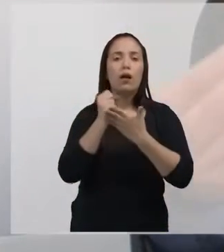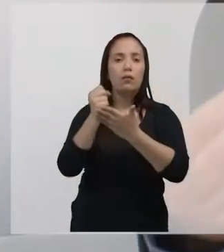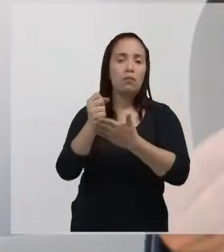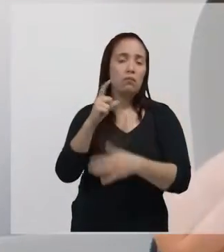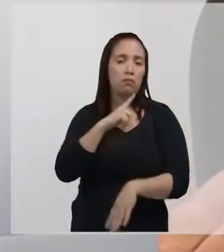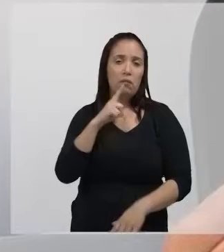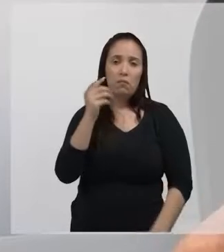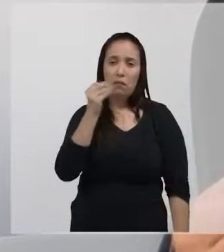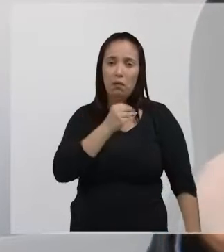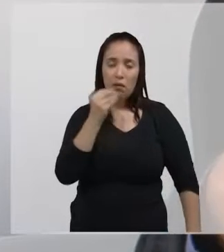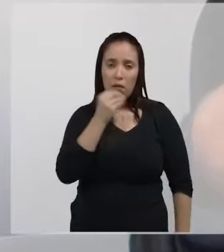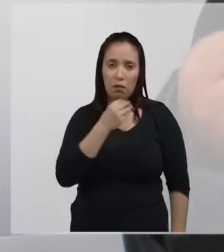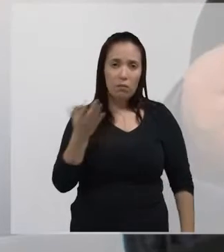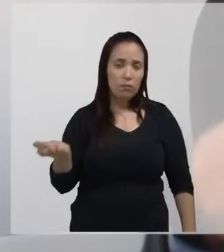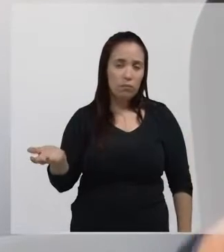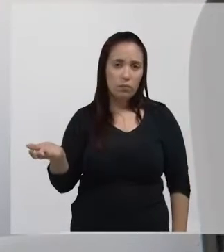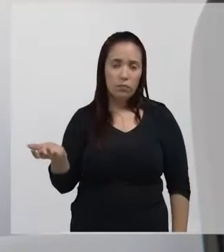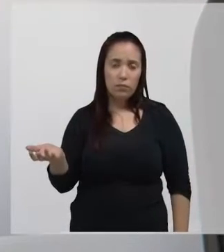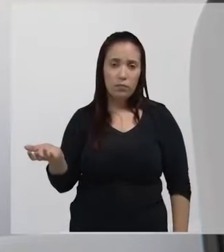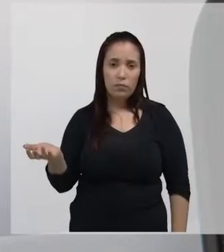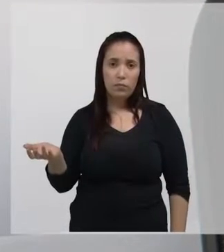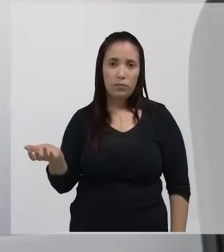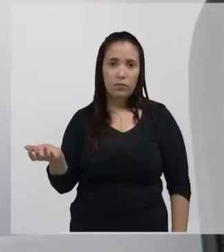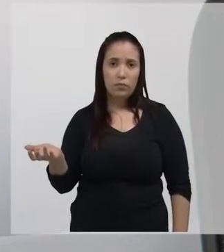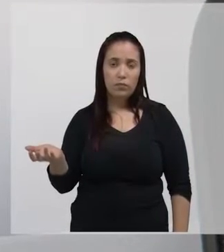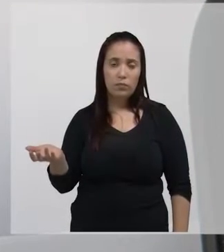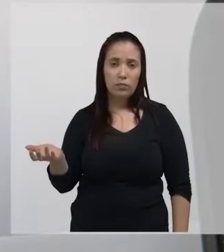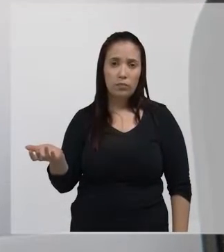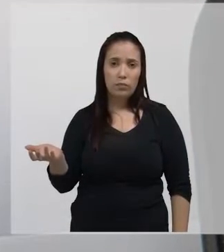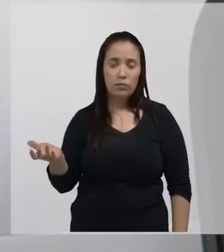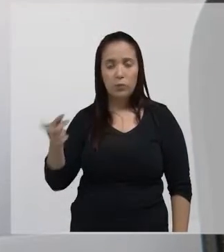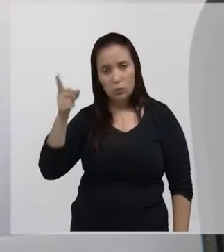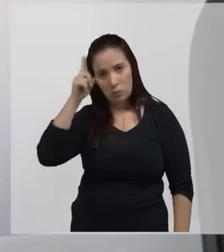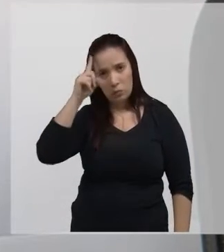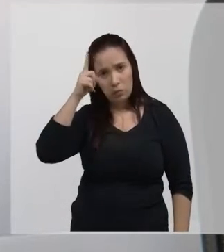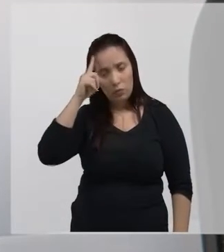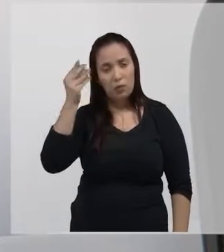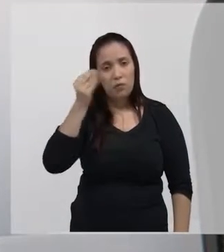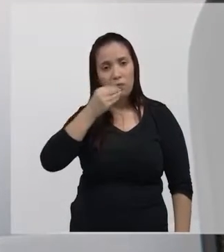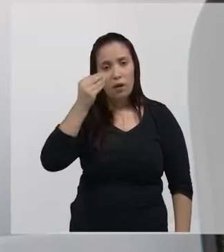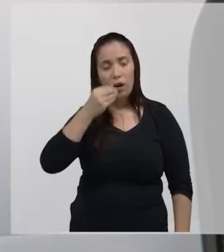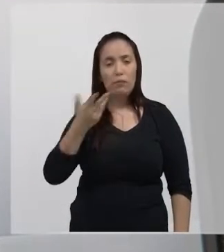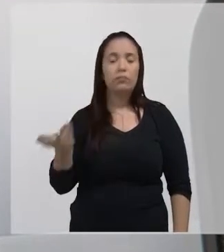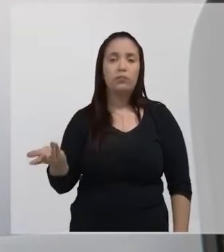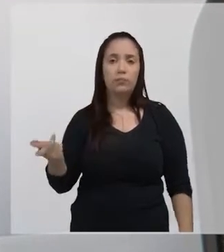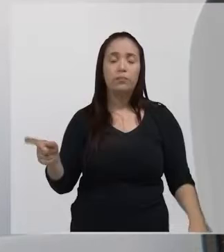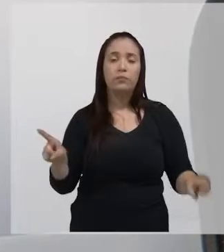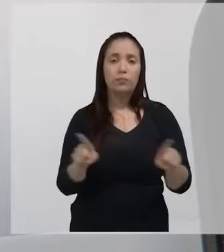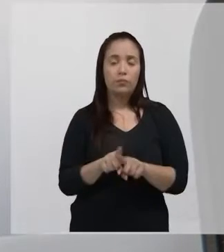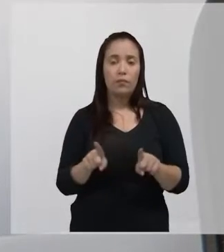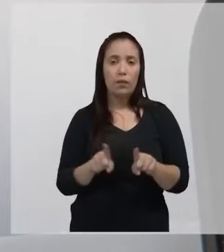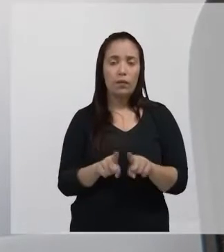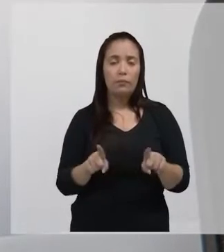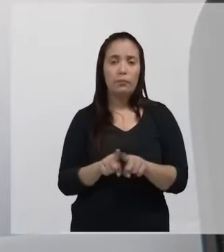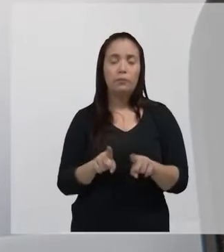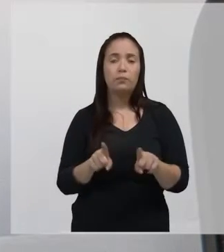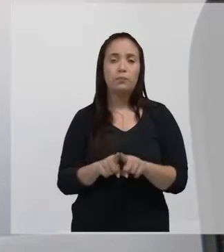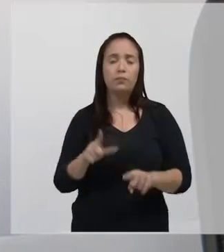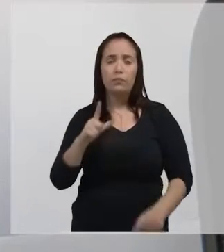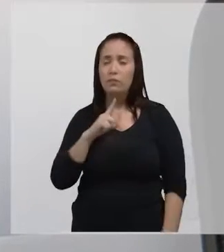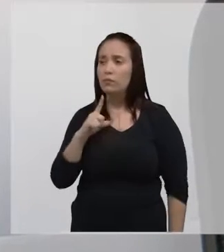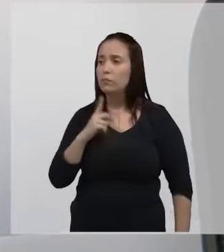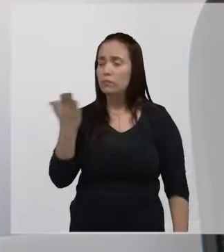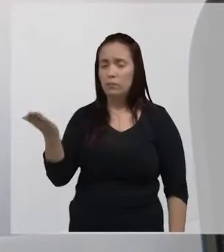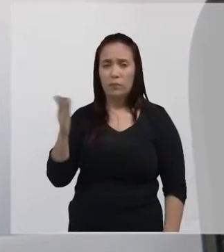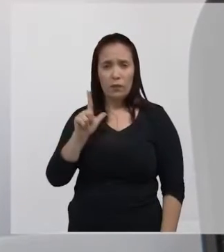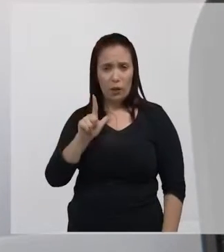minguando. Está minguando, minguando mesmo. Dia após dia. E para completar, você tem um Lula que,